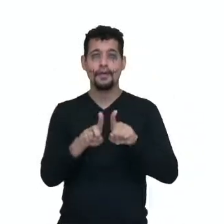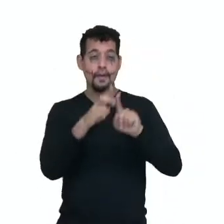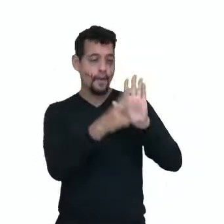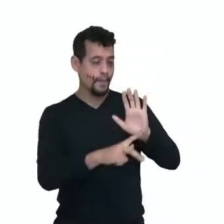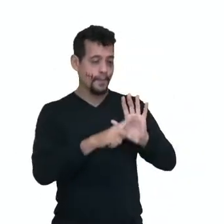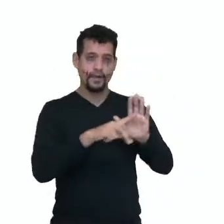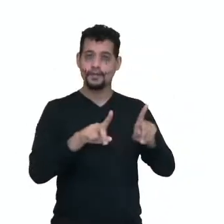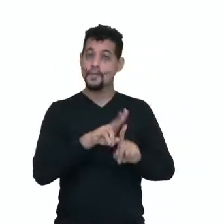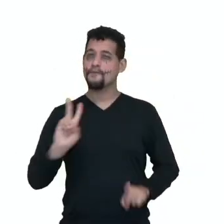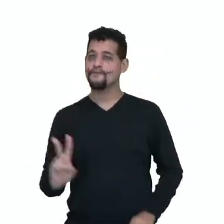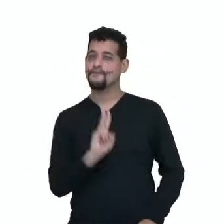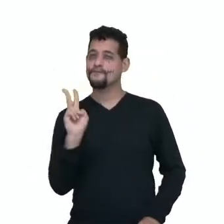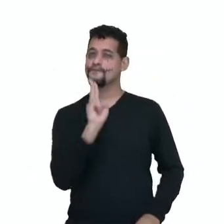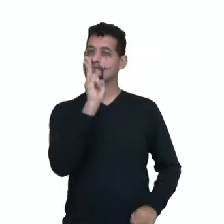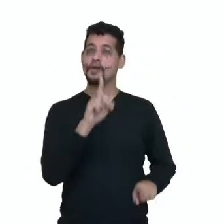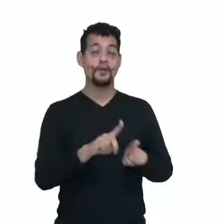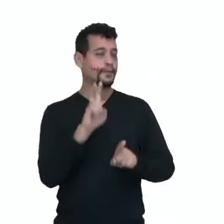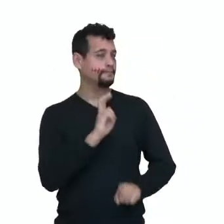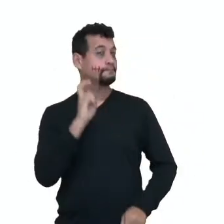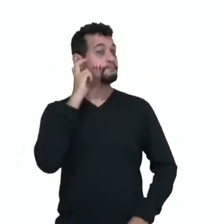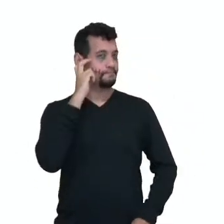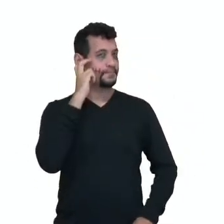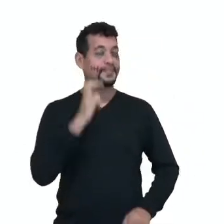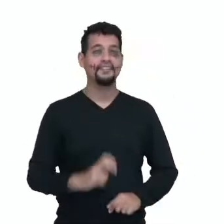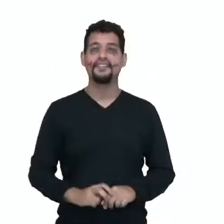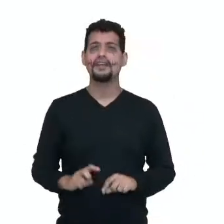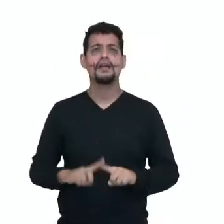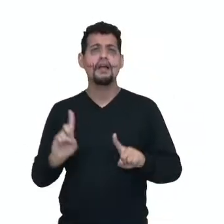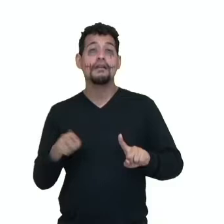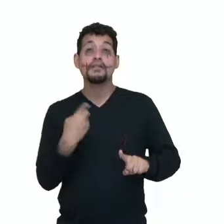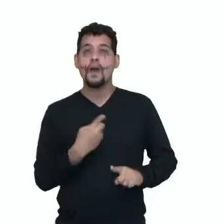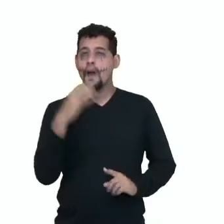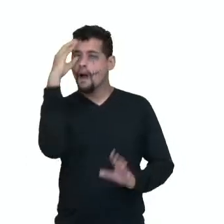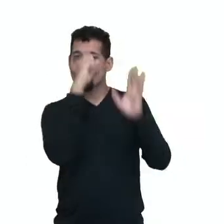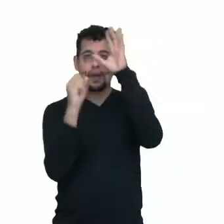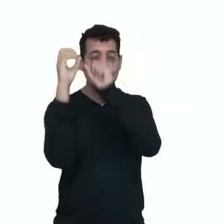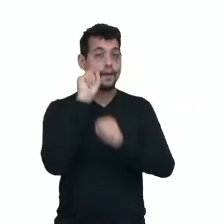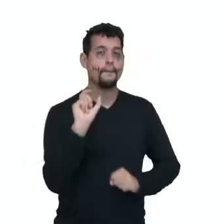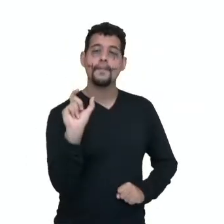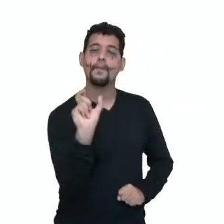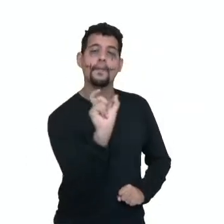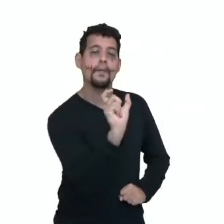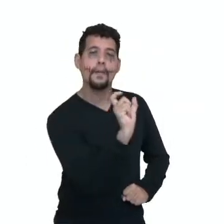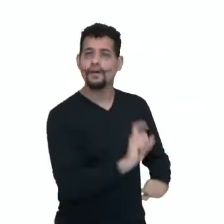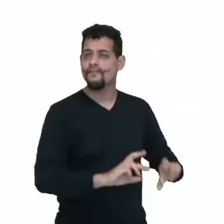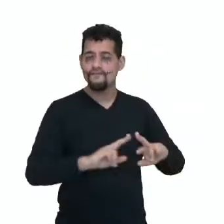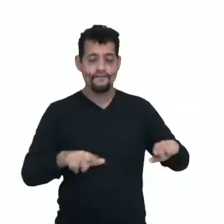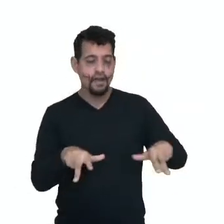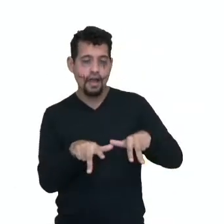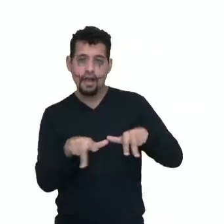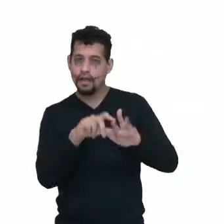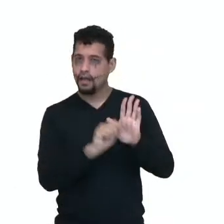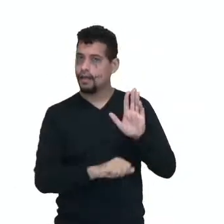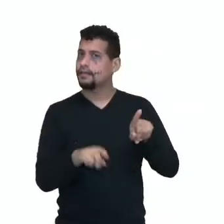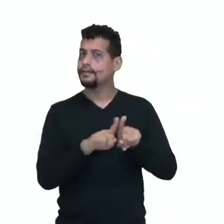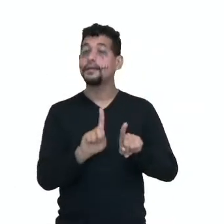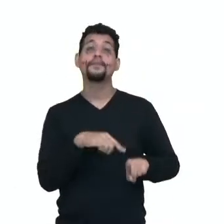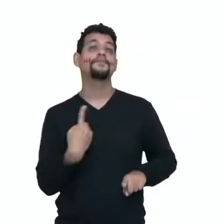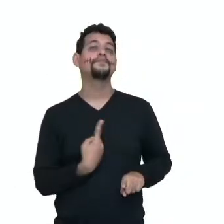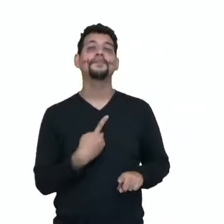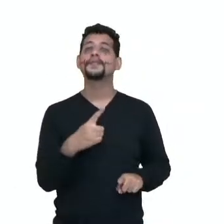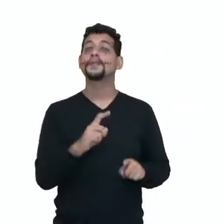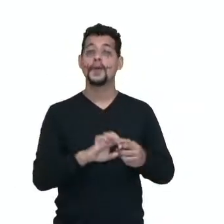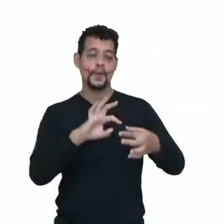apropriação e valorização da sua própria cultura. Ampliar o vocabulário a partir dos diferentes gêneros textuais, bem como